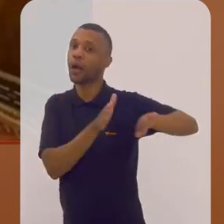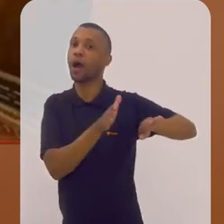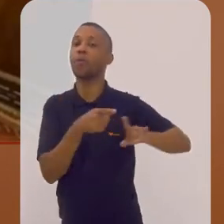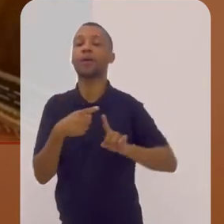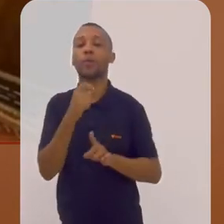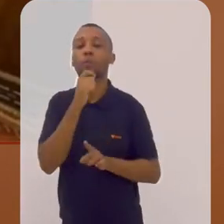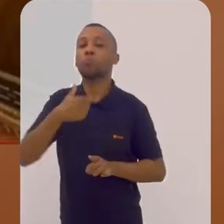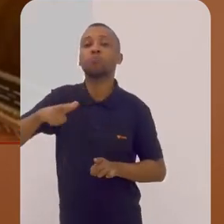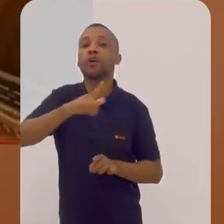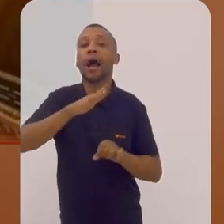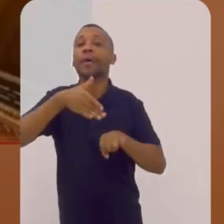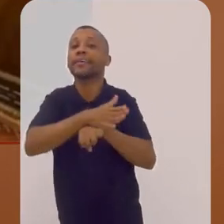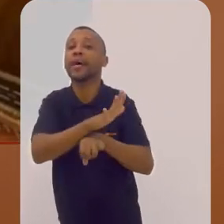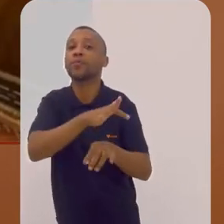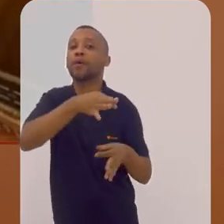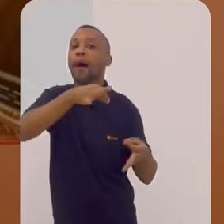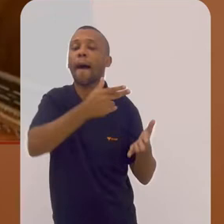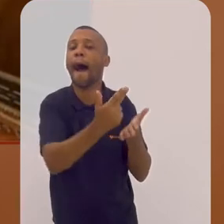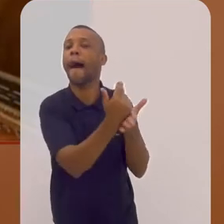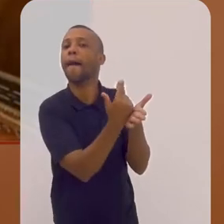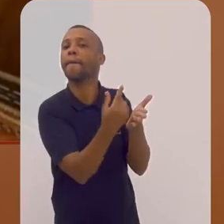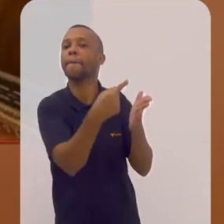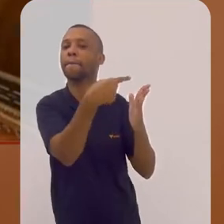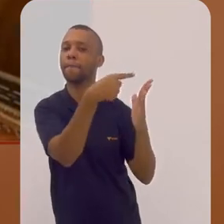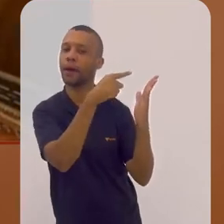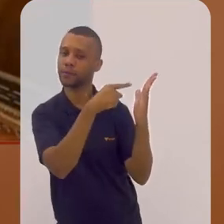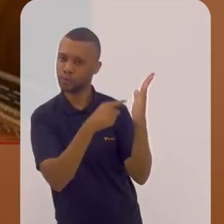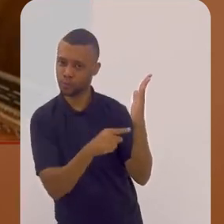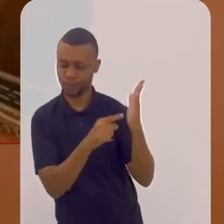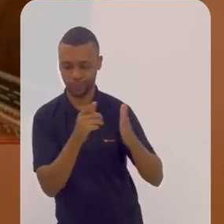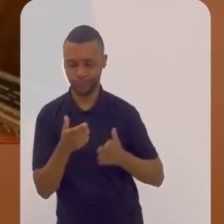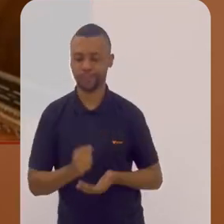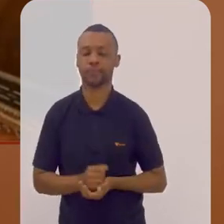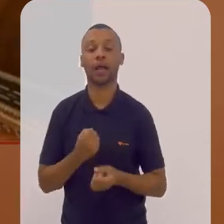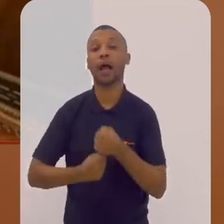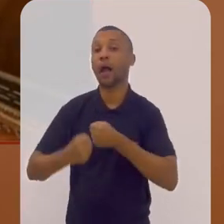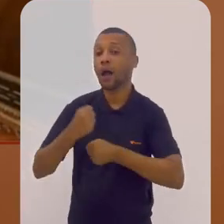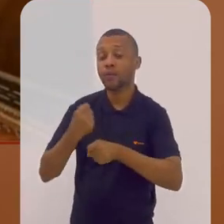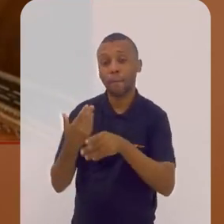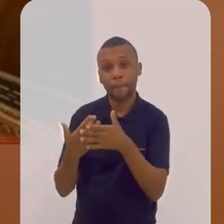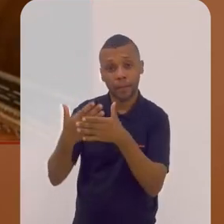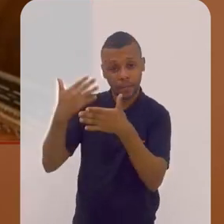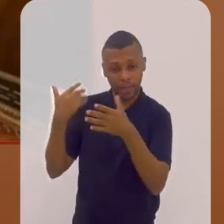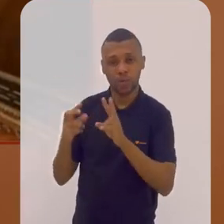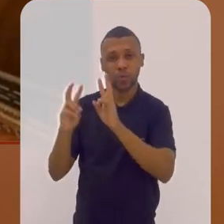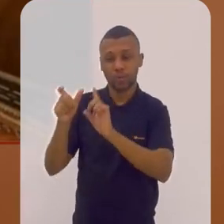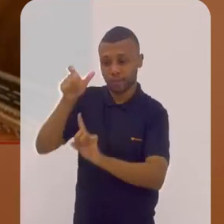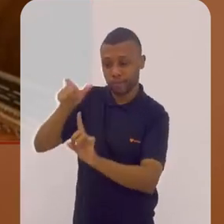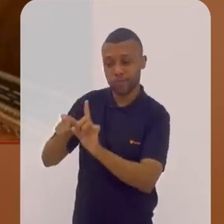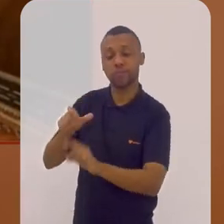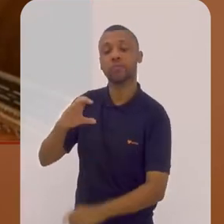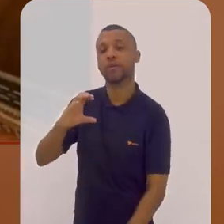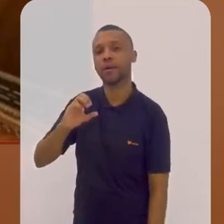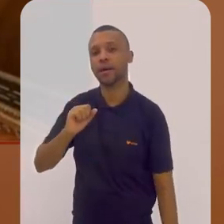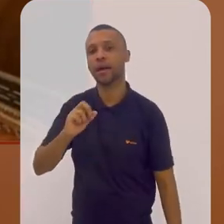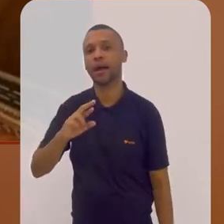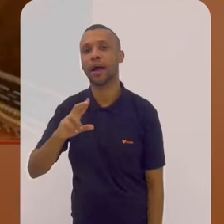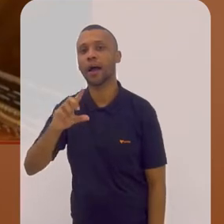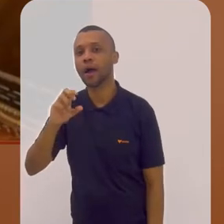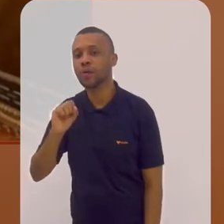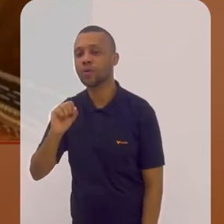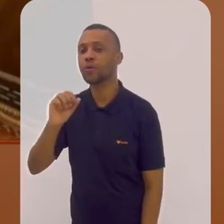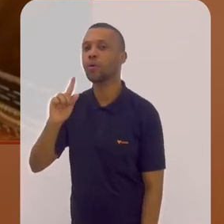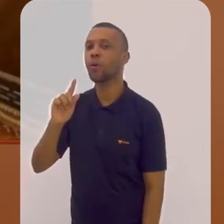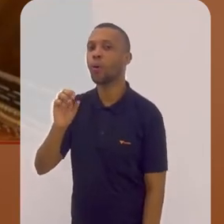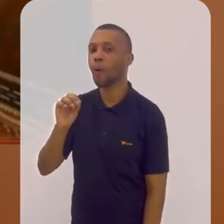porque não se tinha acesso às partituras. Até o ano passado, falando de Carlos Gomes, sabemos todos